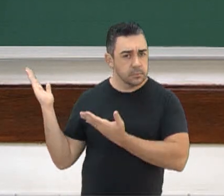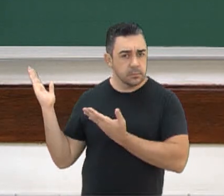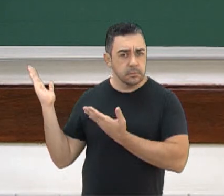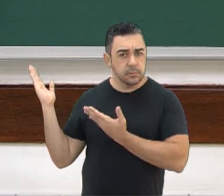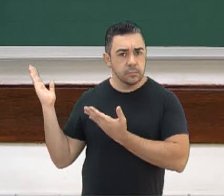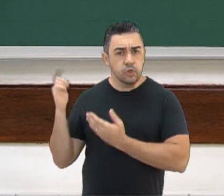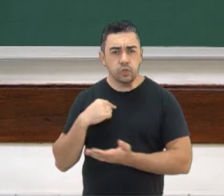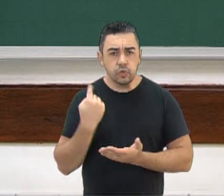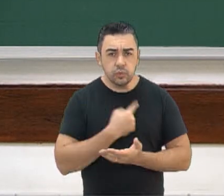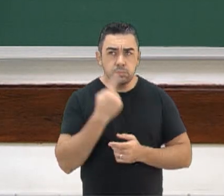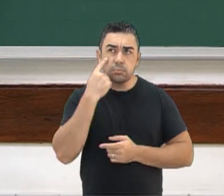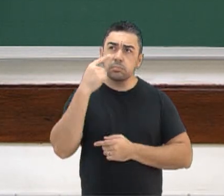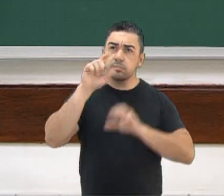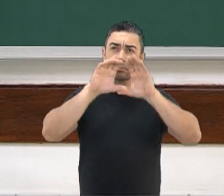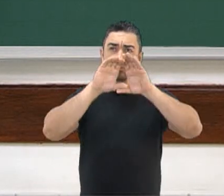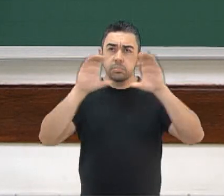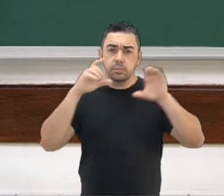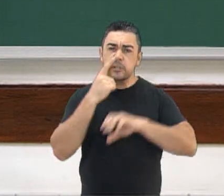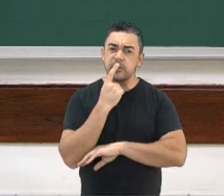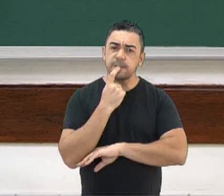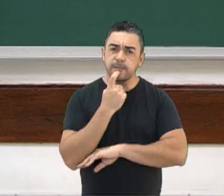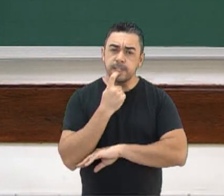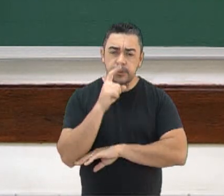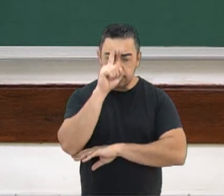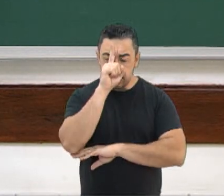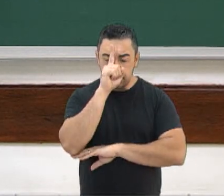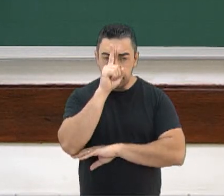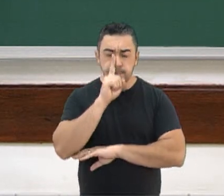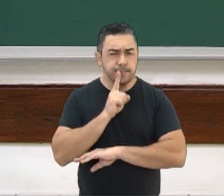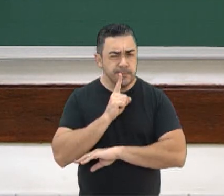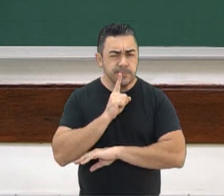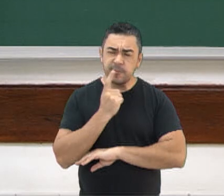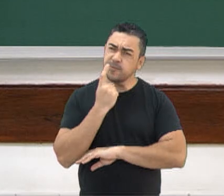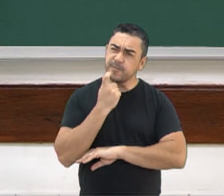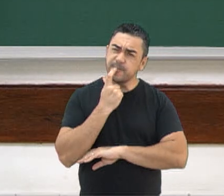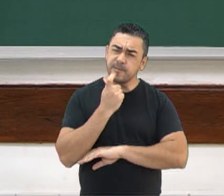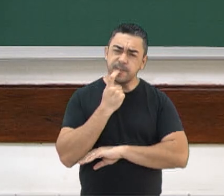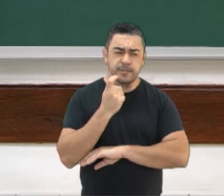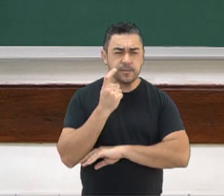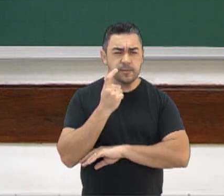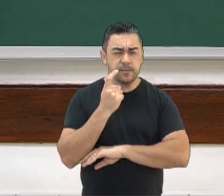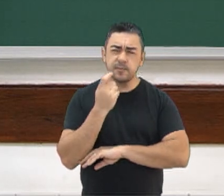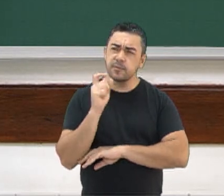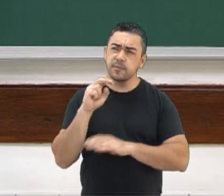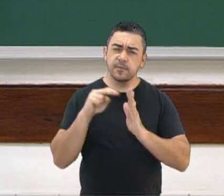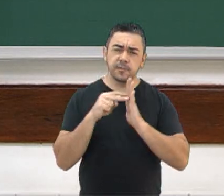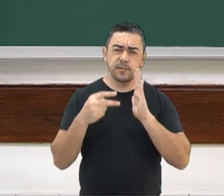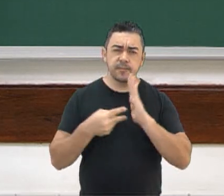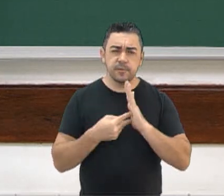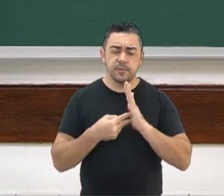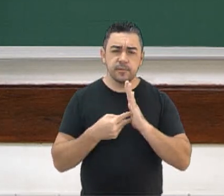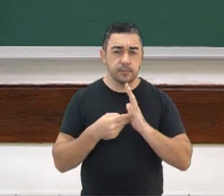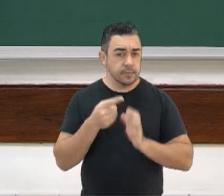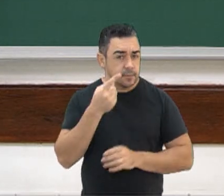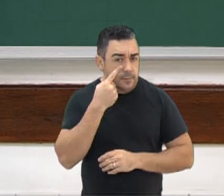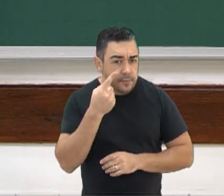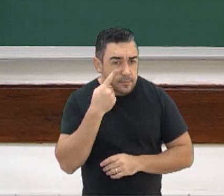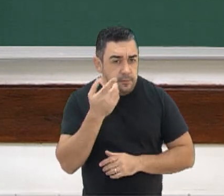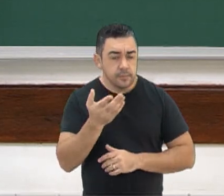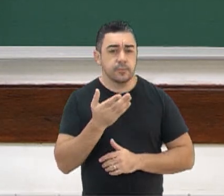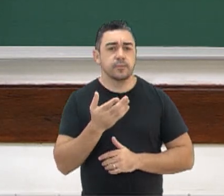Nós, olhando o céu vermelho e amarelo, o que o vermelho representa? Veja, da